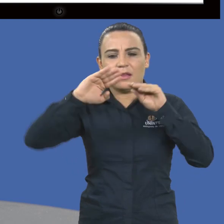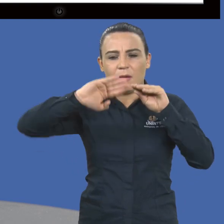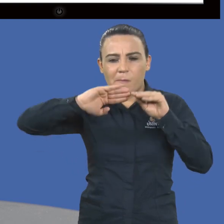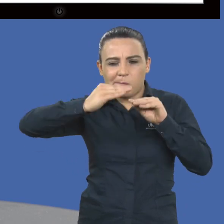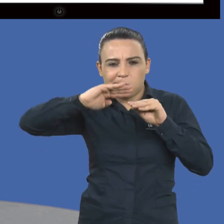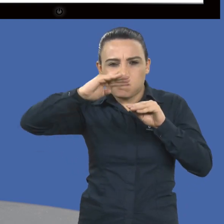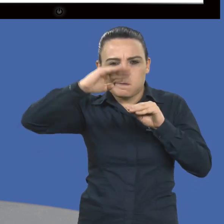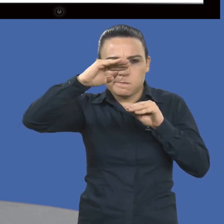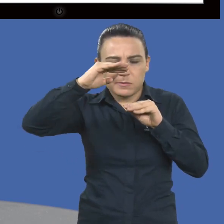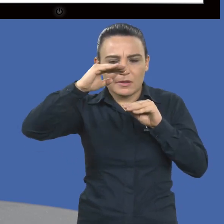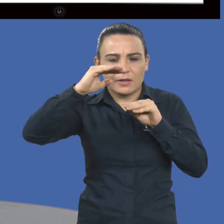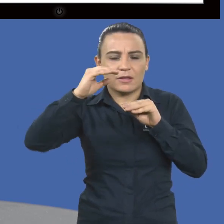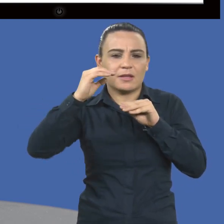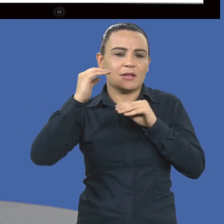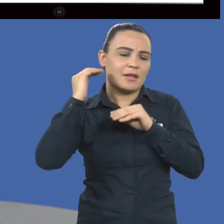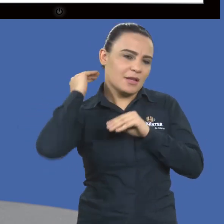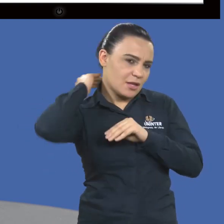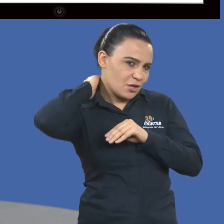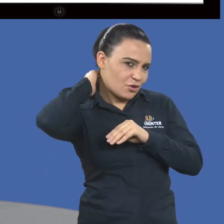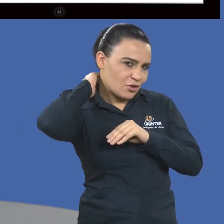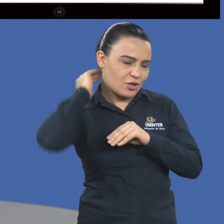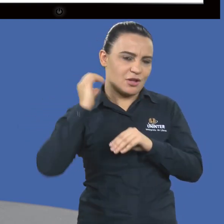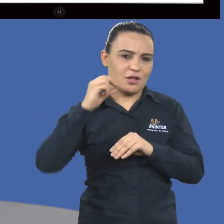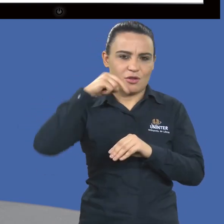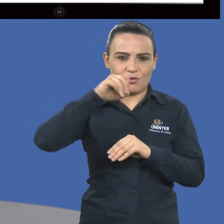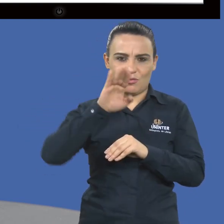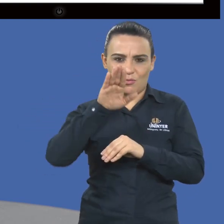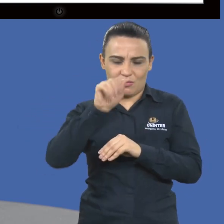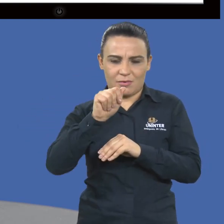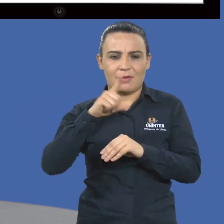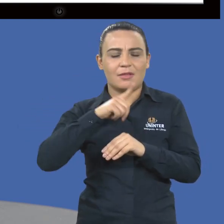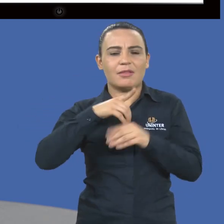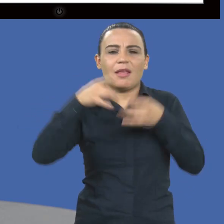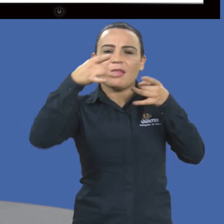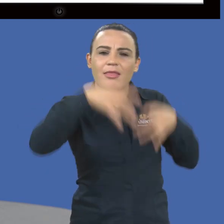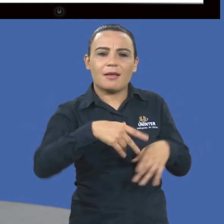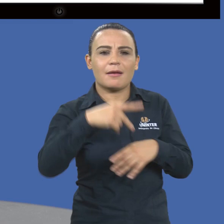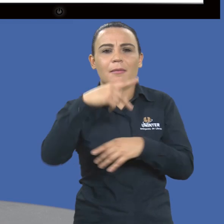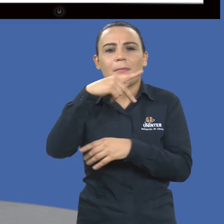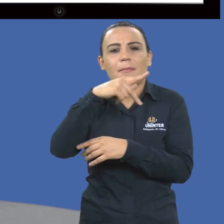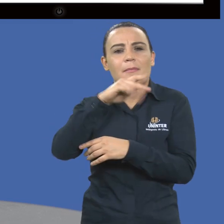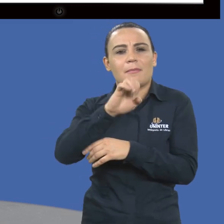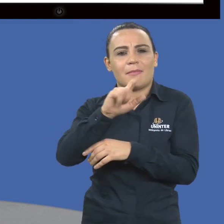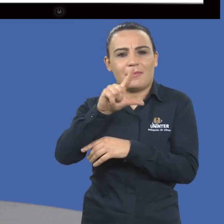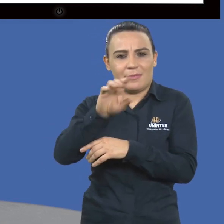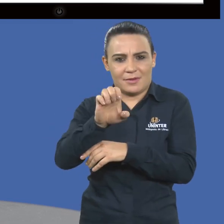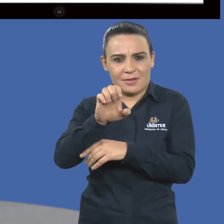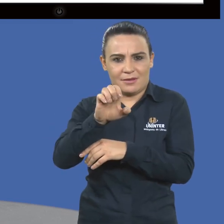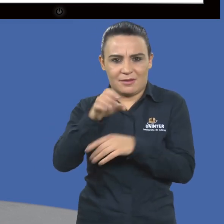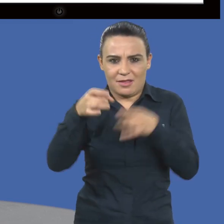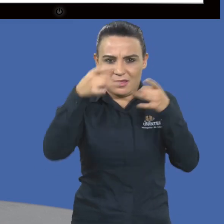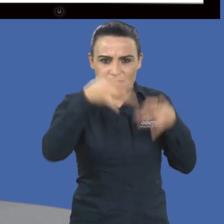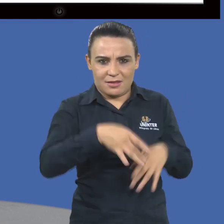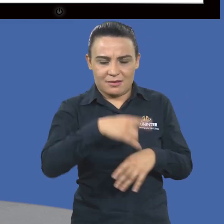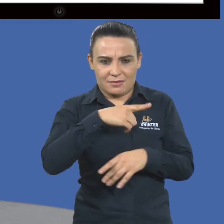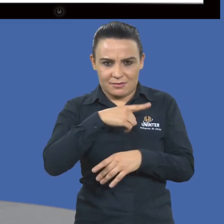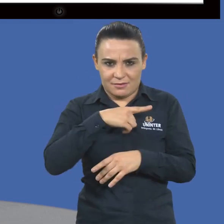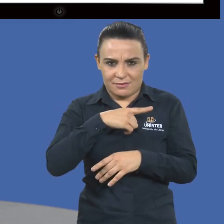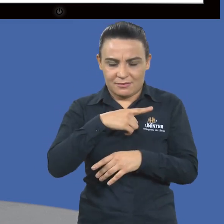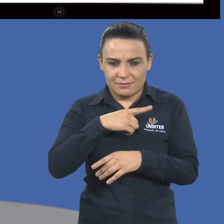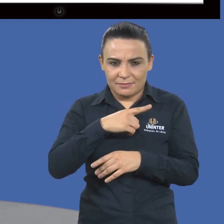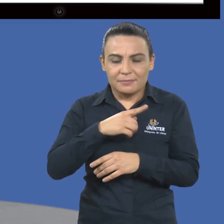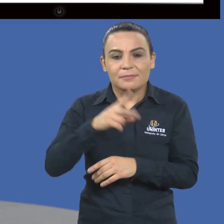de frente, você vê que sobrou pele na nuca. esse sobrar pele na